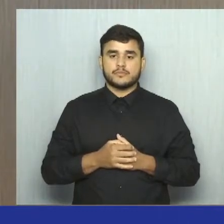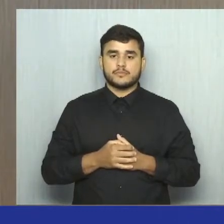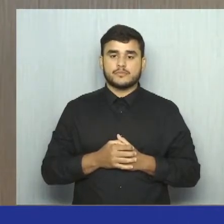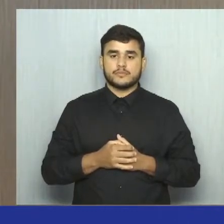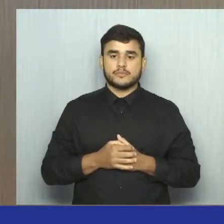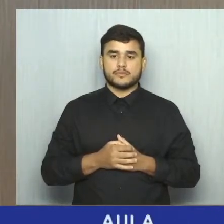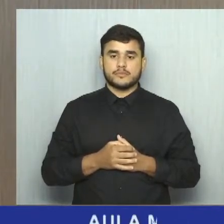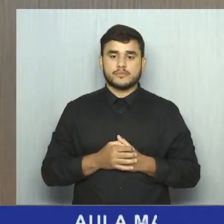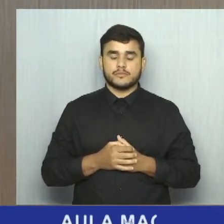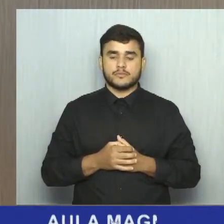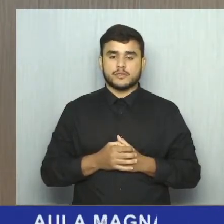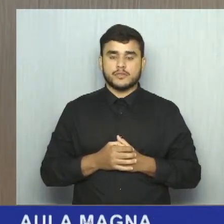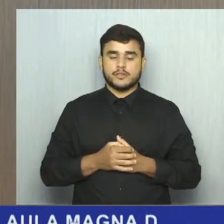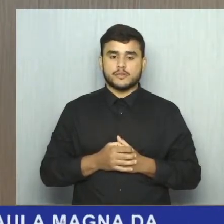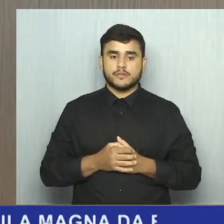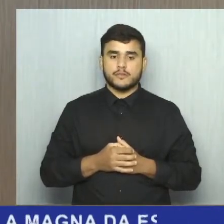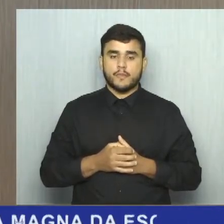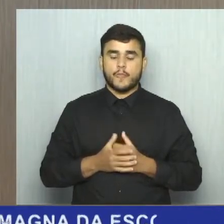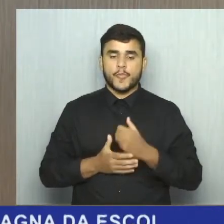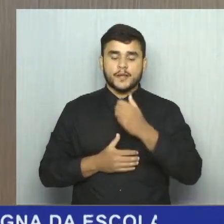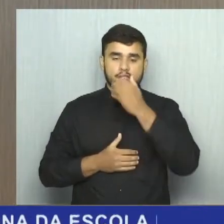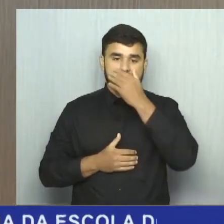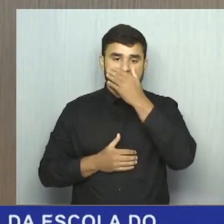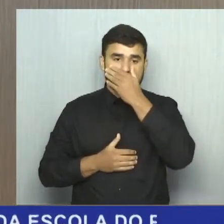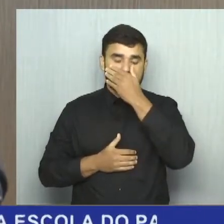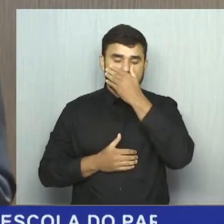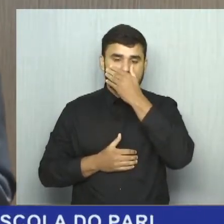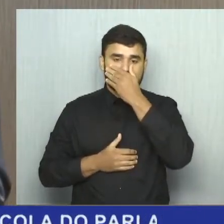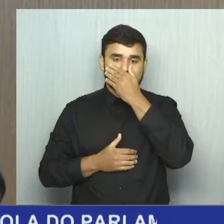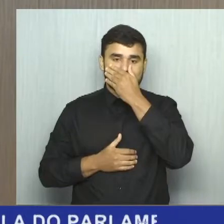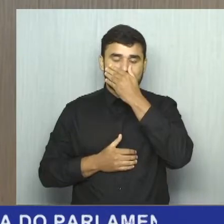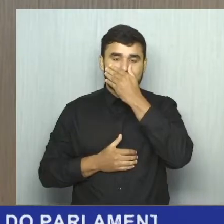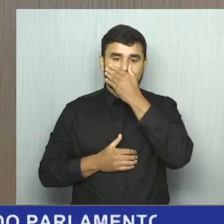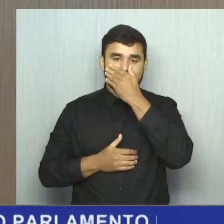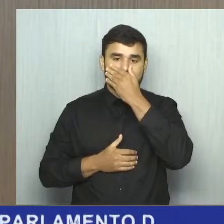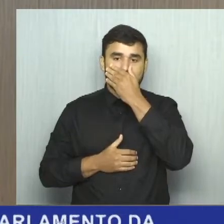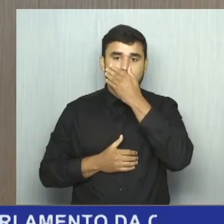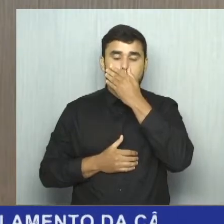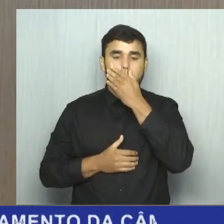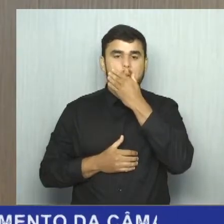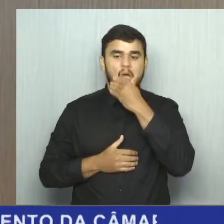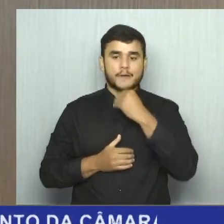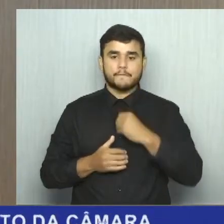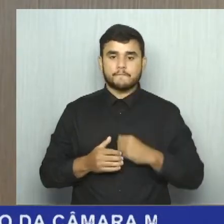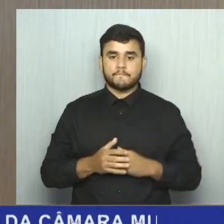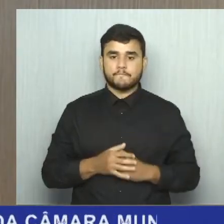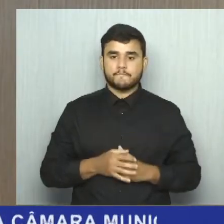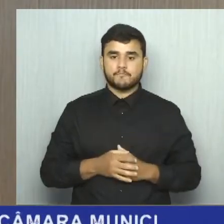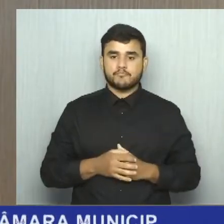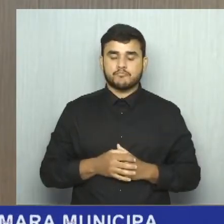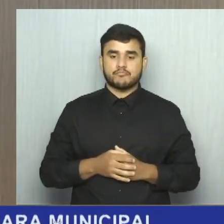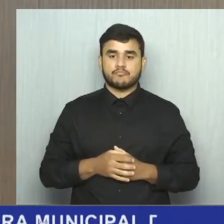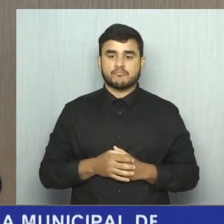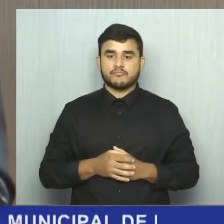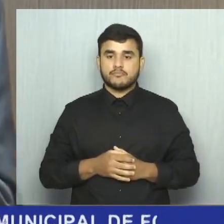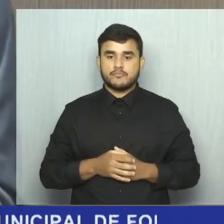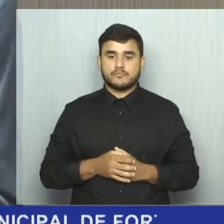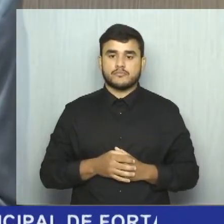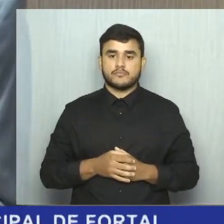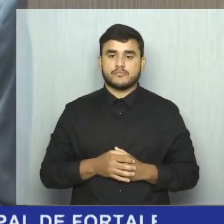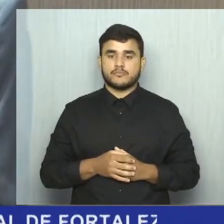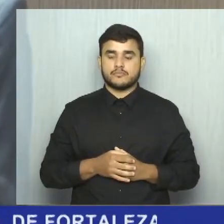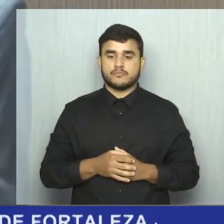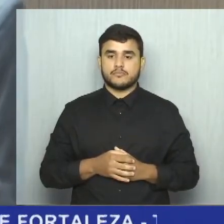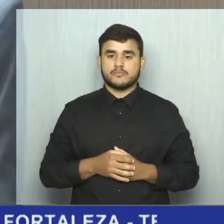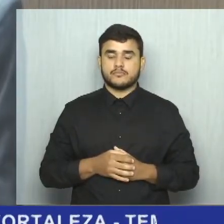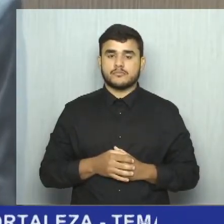colocando ao seu inteiro dispor, por mim e por quem que eu possa convocar para estar aqui consigo, ajudando a esse esforço de educação